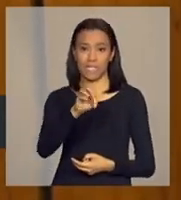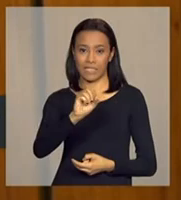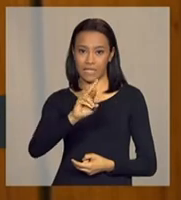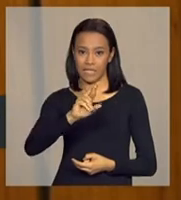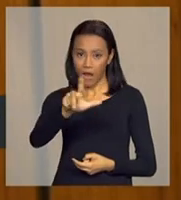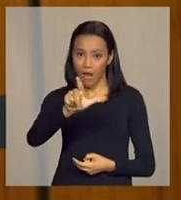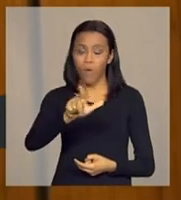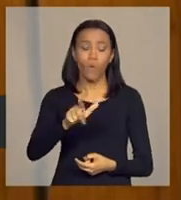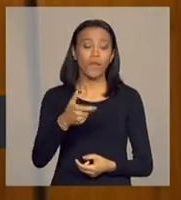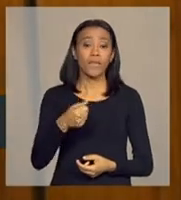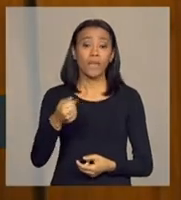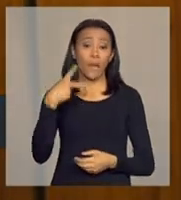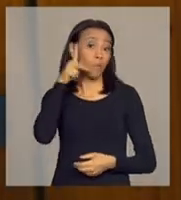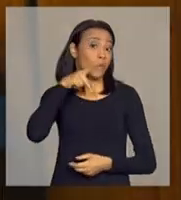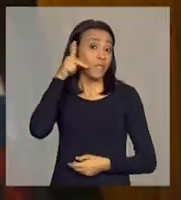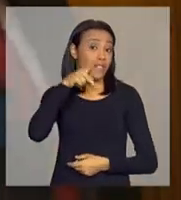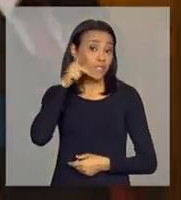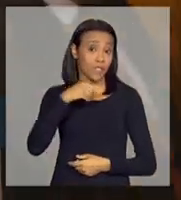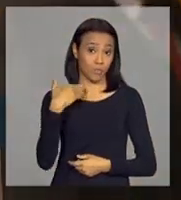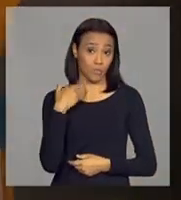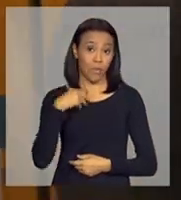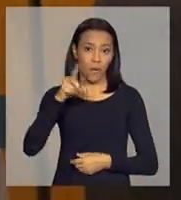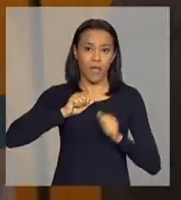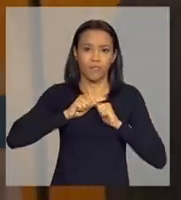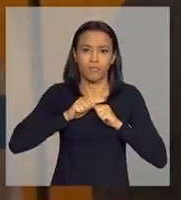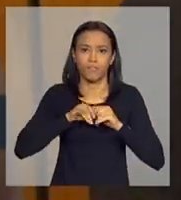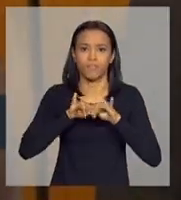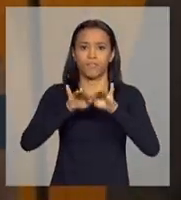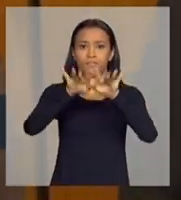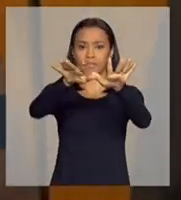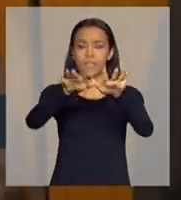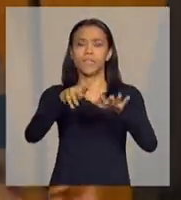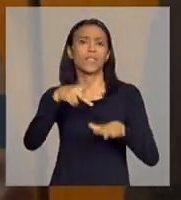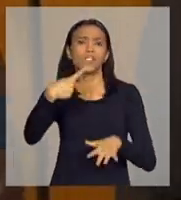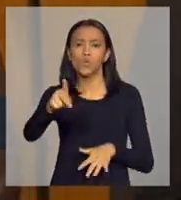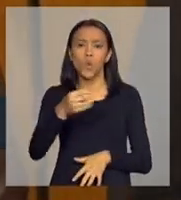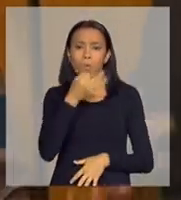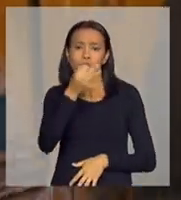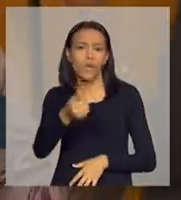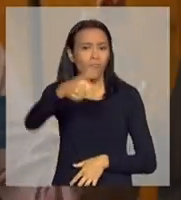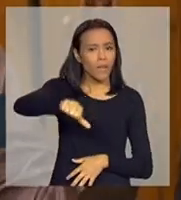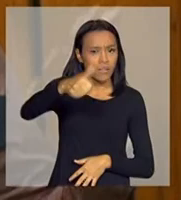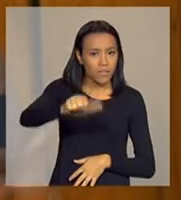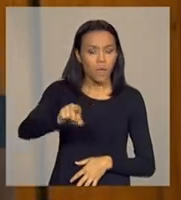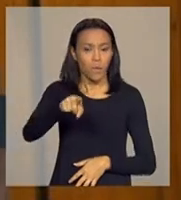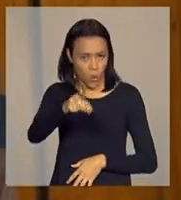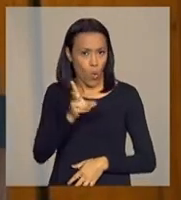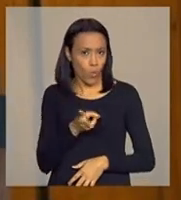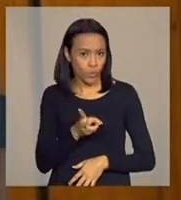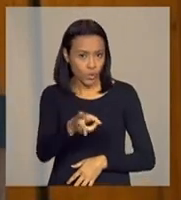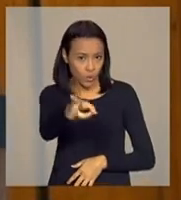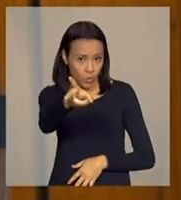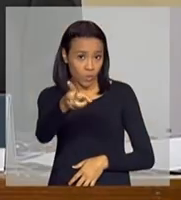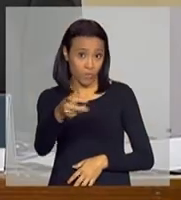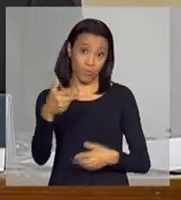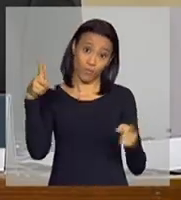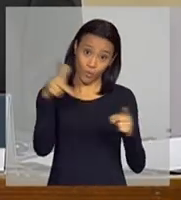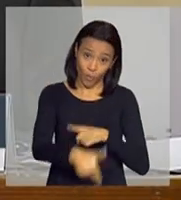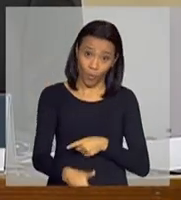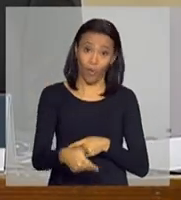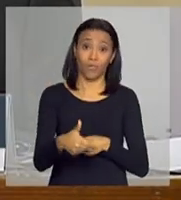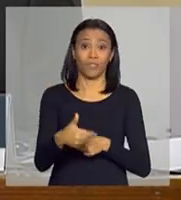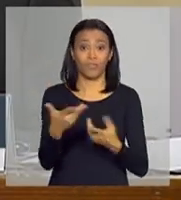a política fiscal do Brasil expansionista na avaliação dos Senhores ela continua expansionista com esse contingenciamento de hoje